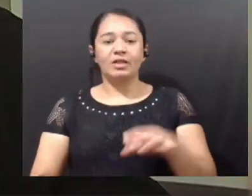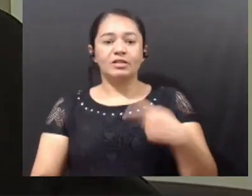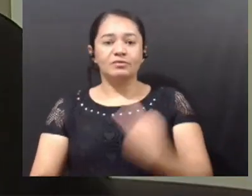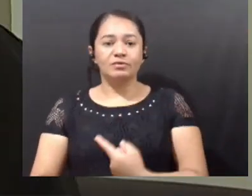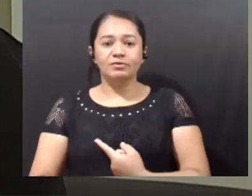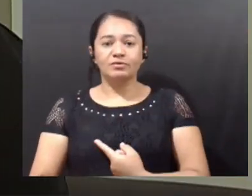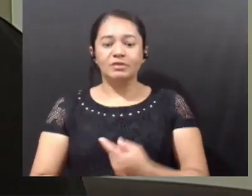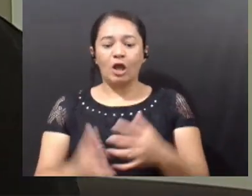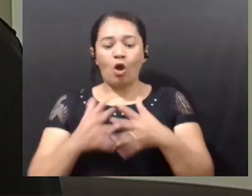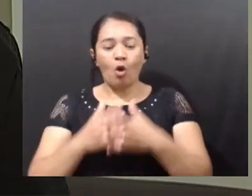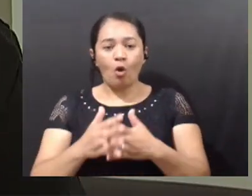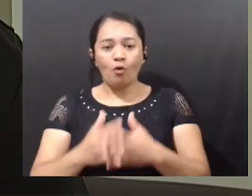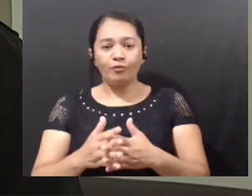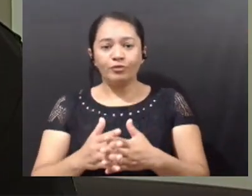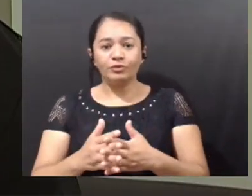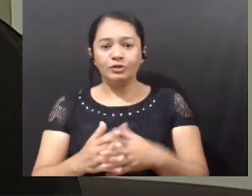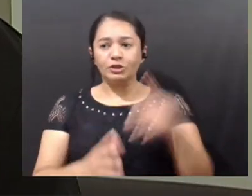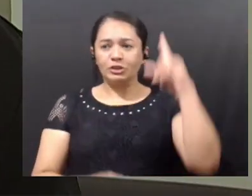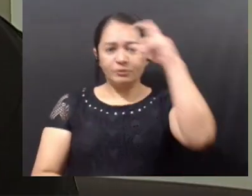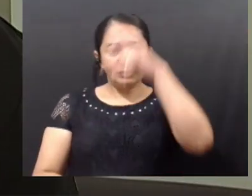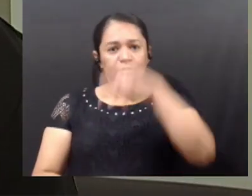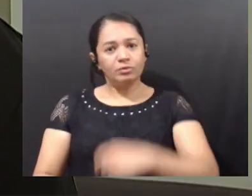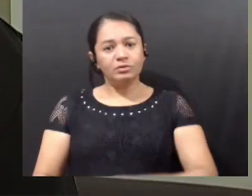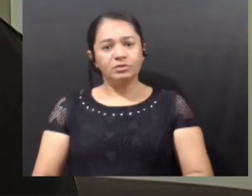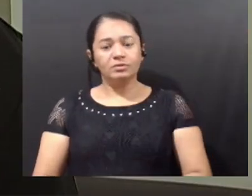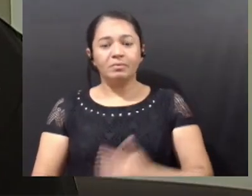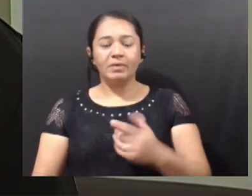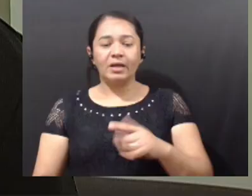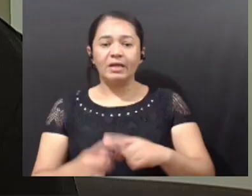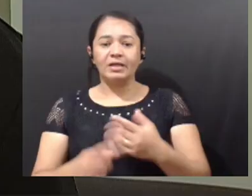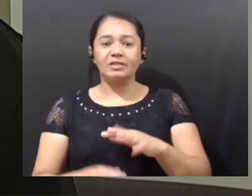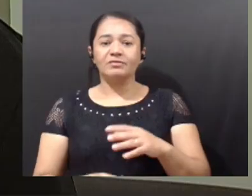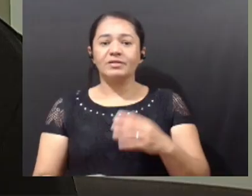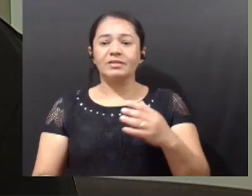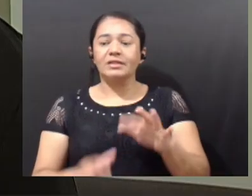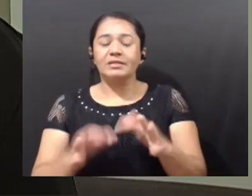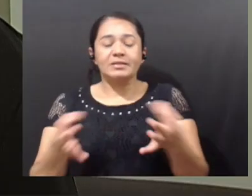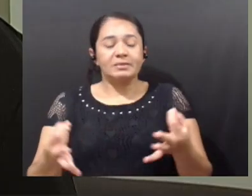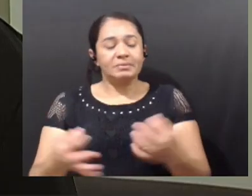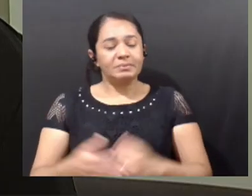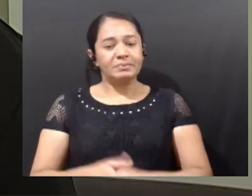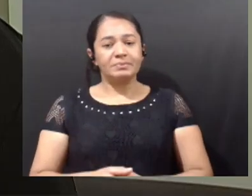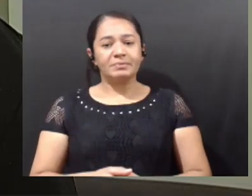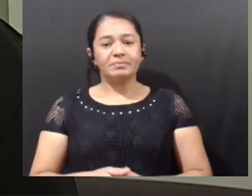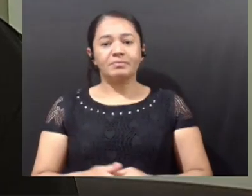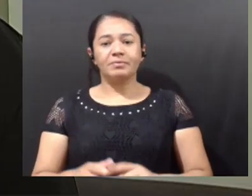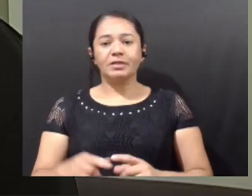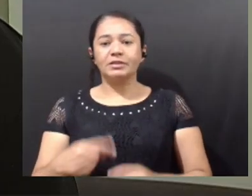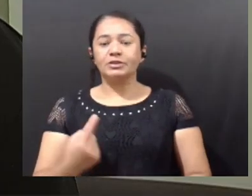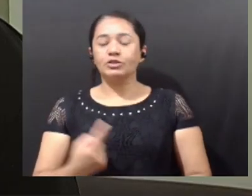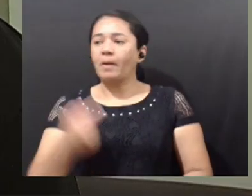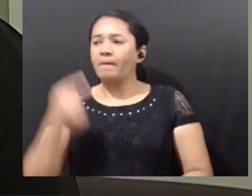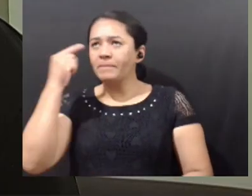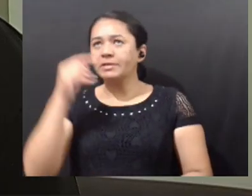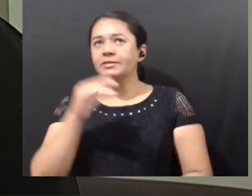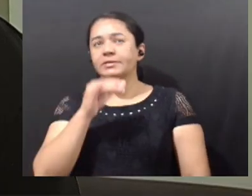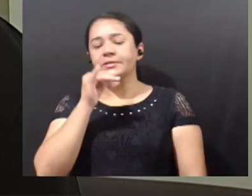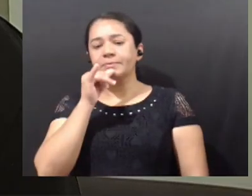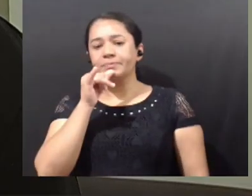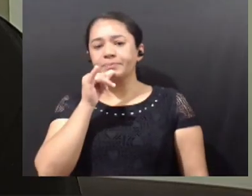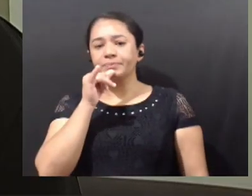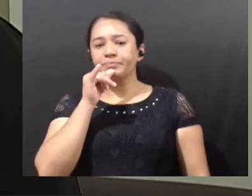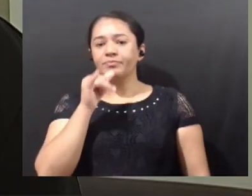gente complica as coisas, sendo que às vezes é mais simples do que parece. Quando a gente pensa nisso, por exemplo, às vezes